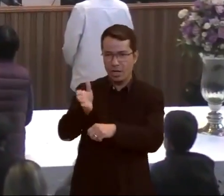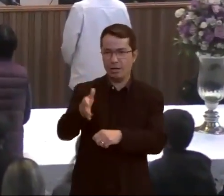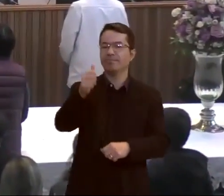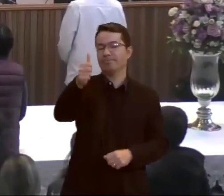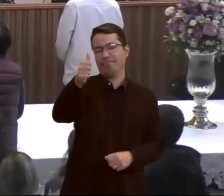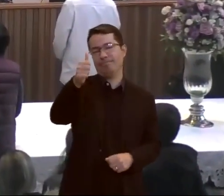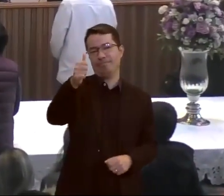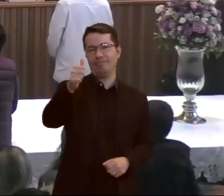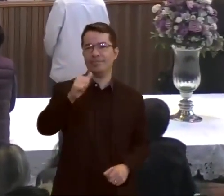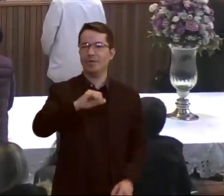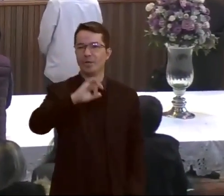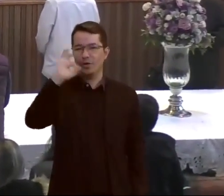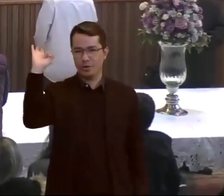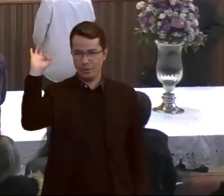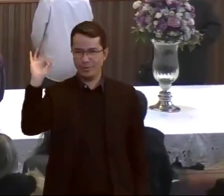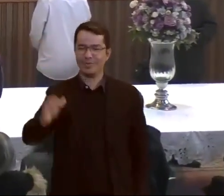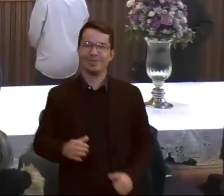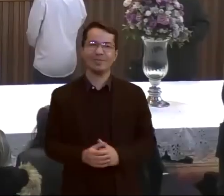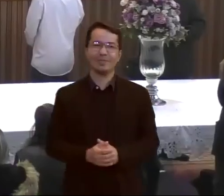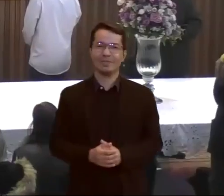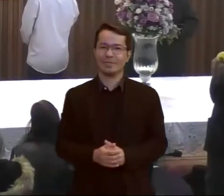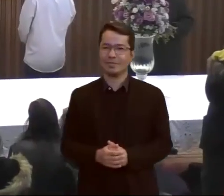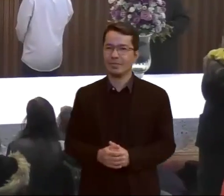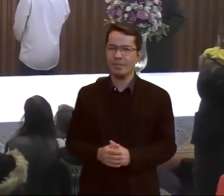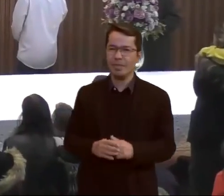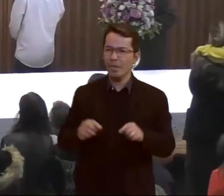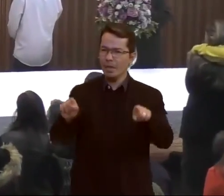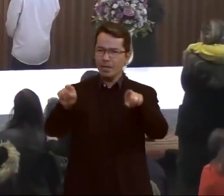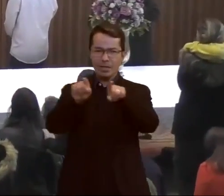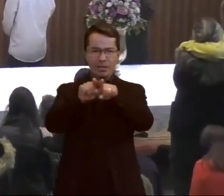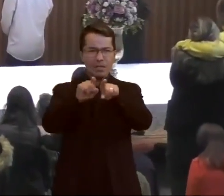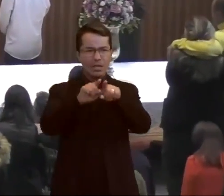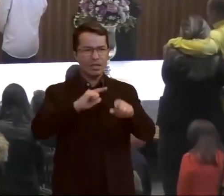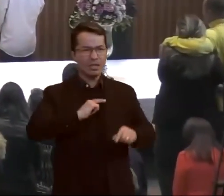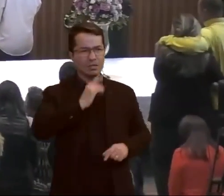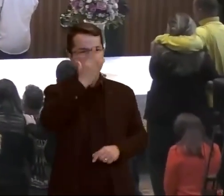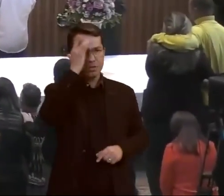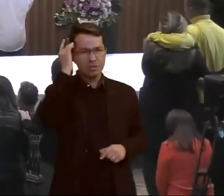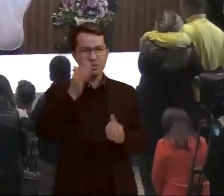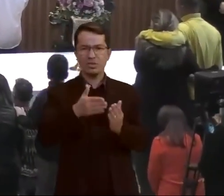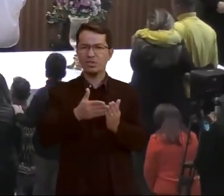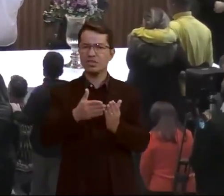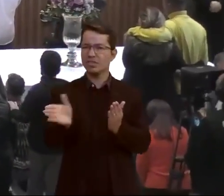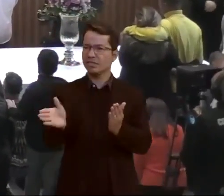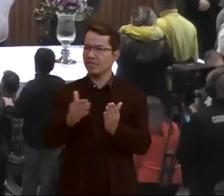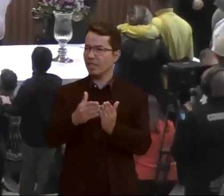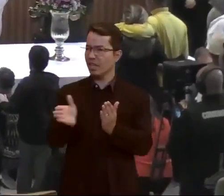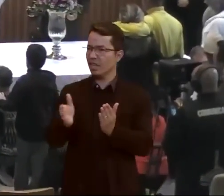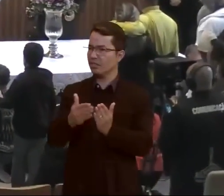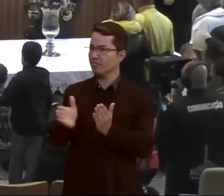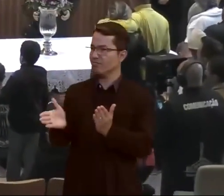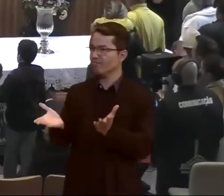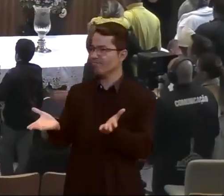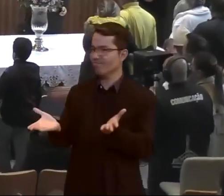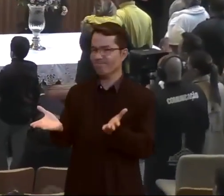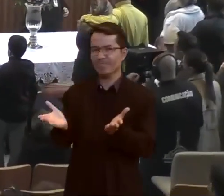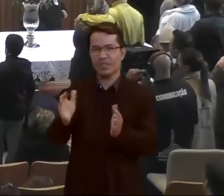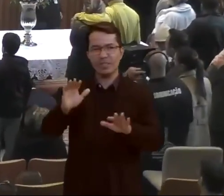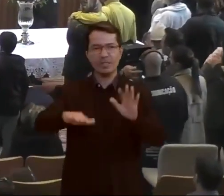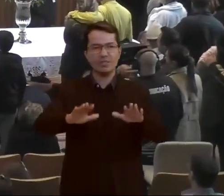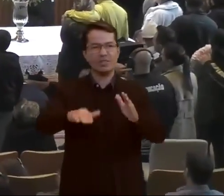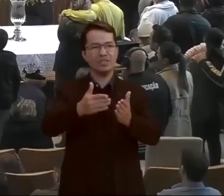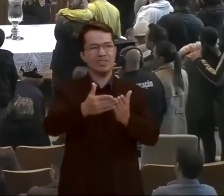Tem alguém aqui que está afastado do Evangelho? já foi membro de uma igreja, mas foi